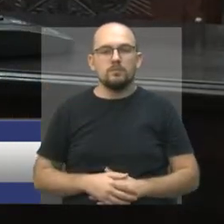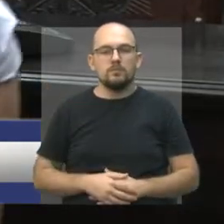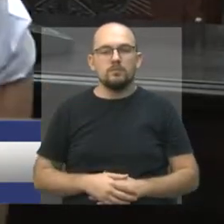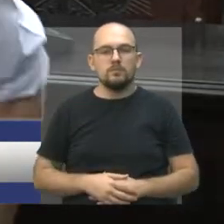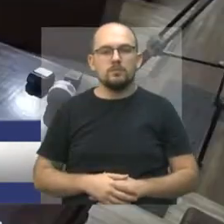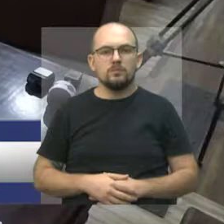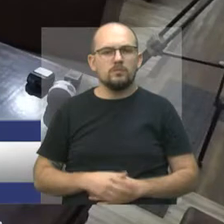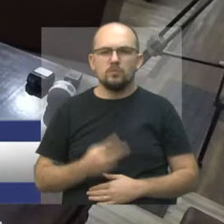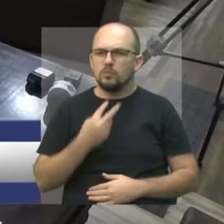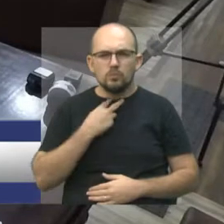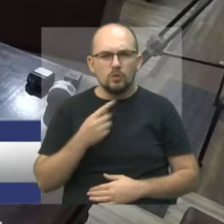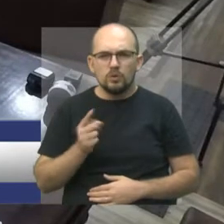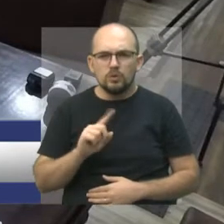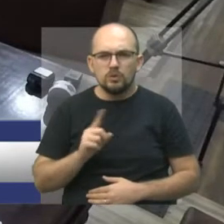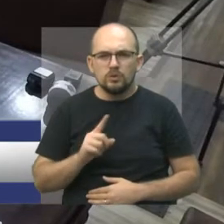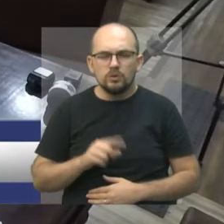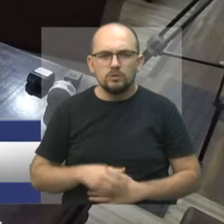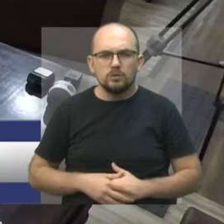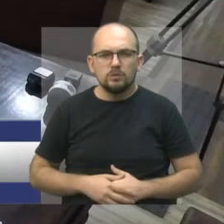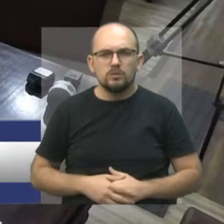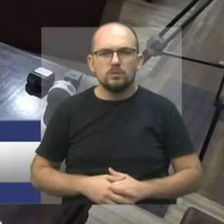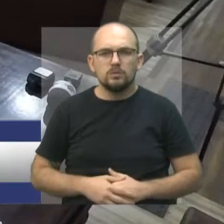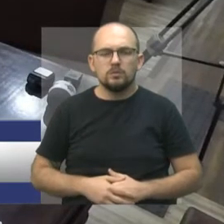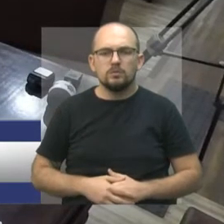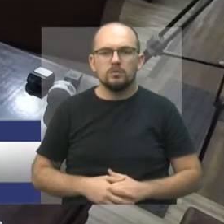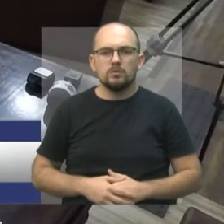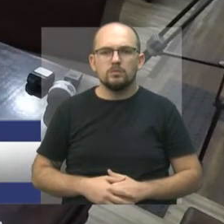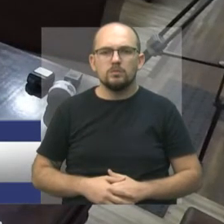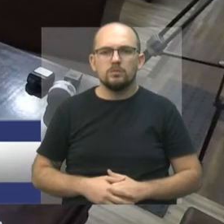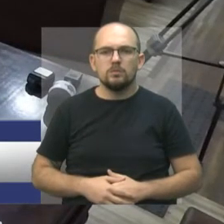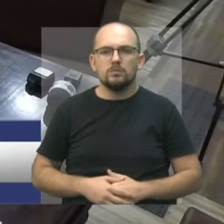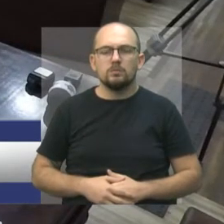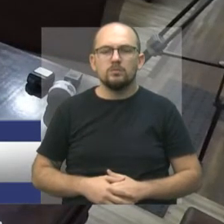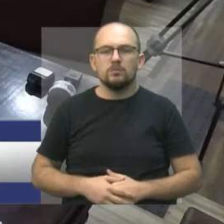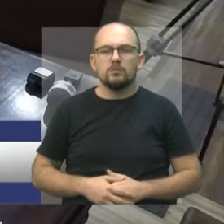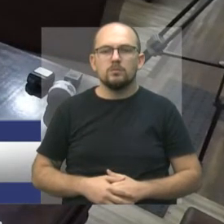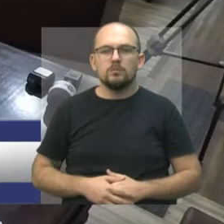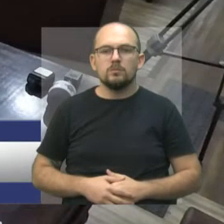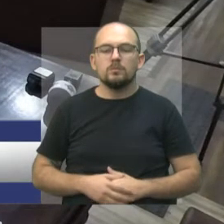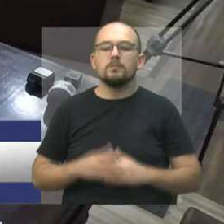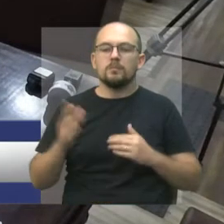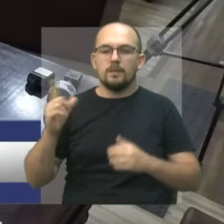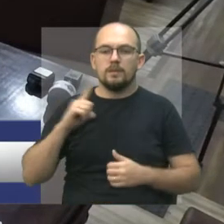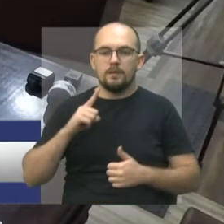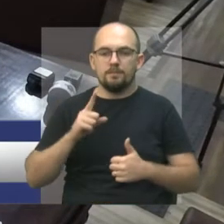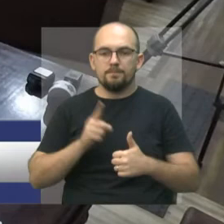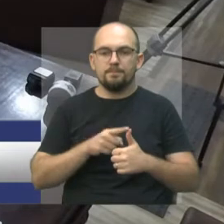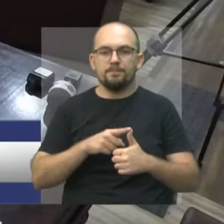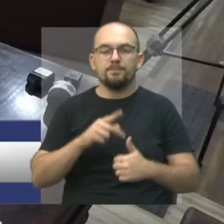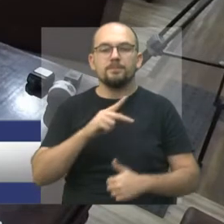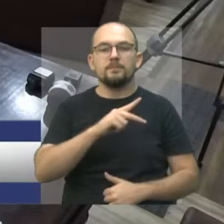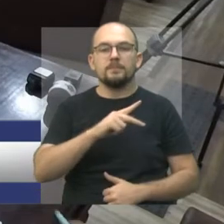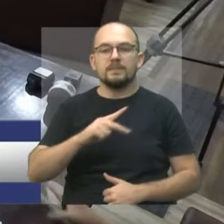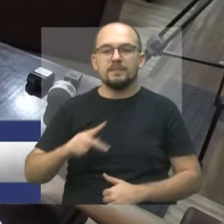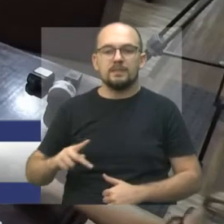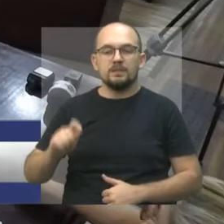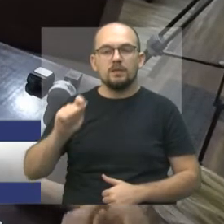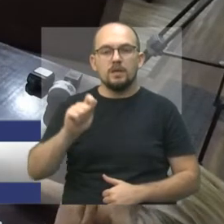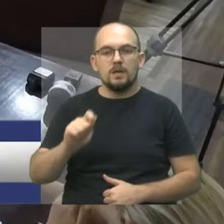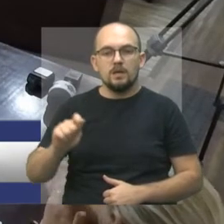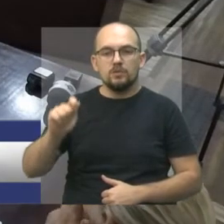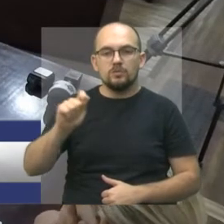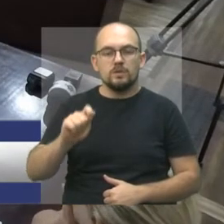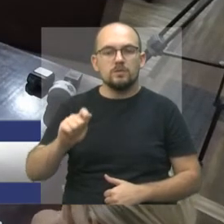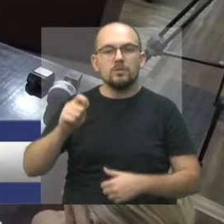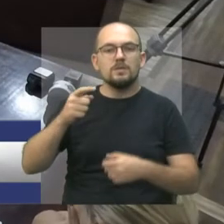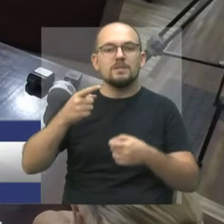Não pode filmar, presidente? Pode? Olha lá, nós temos lá o presidente da Associação da